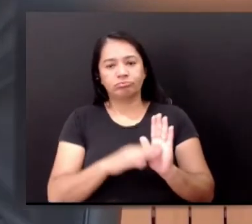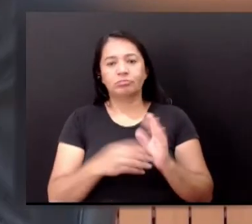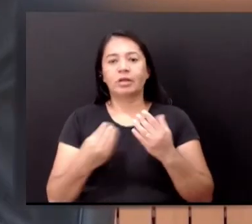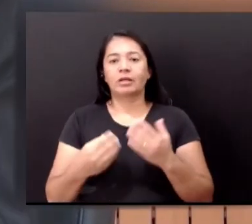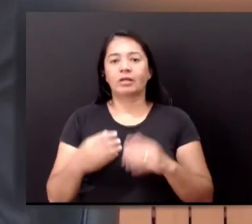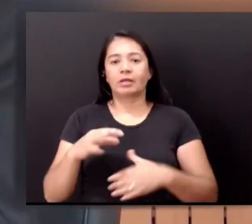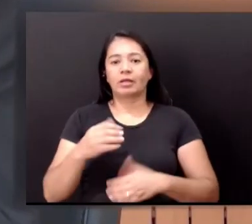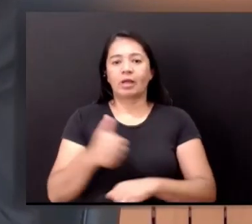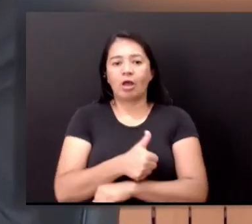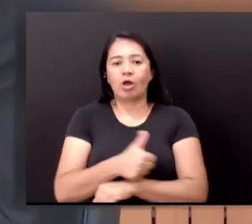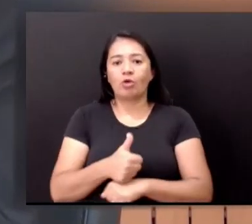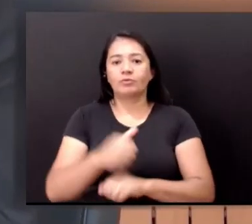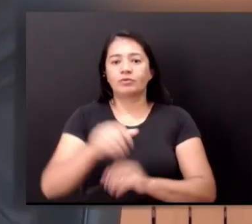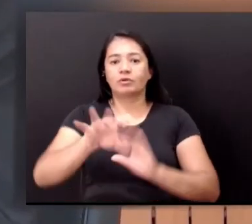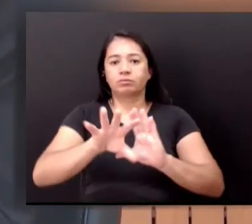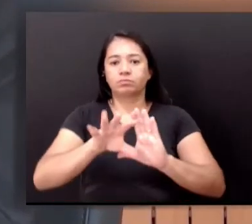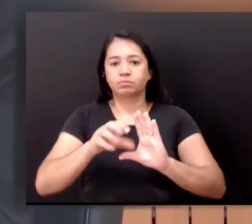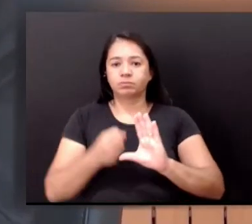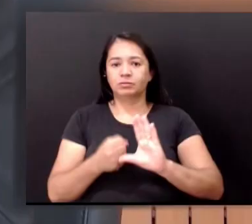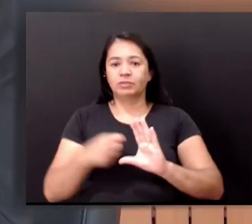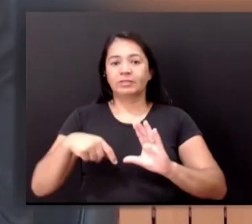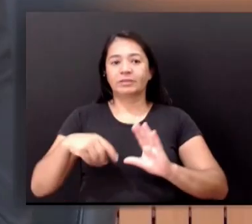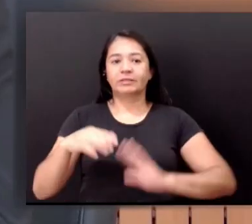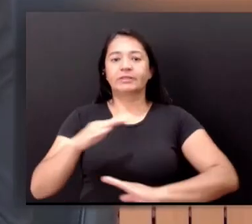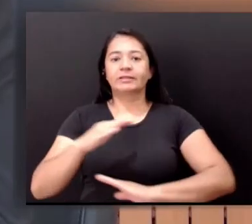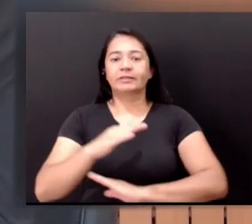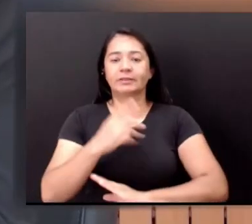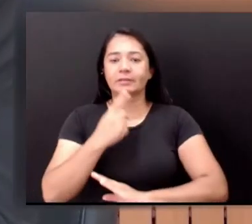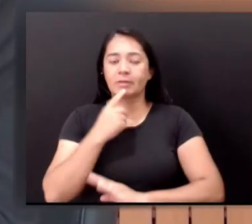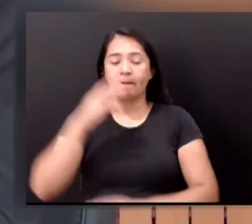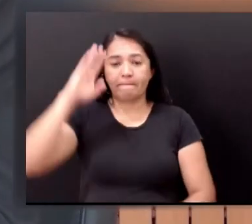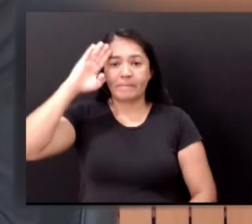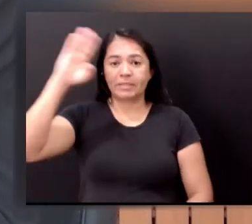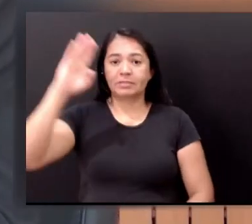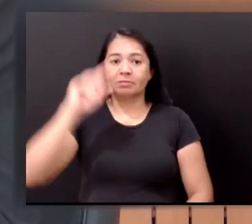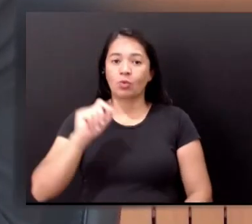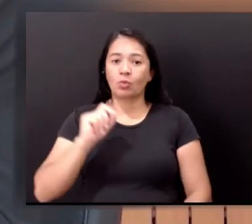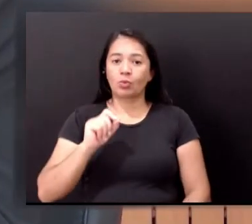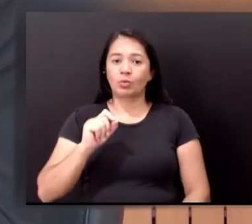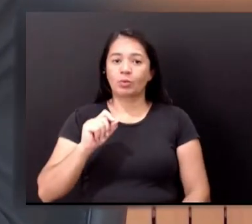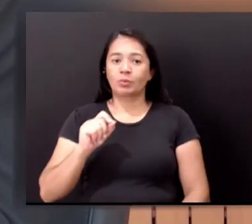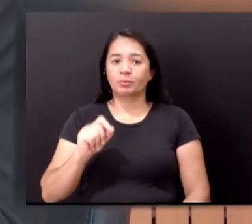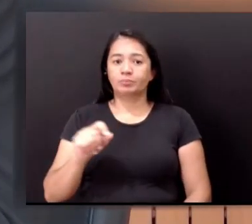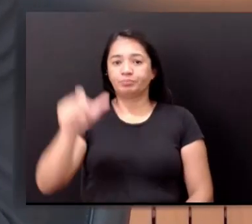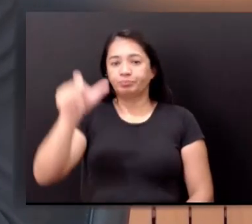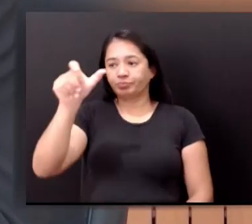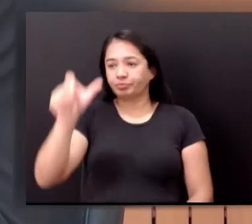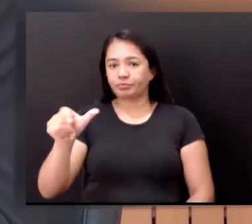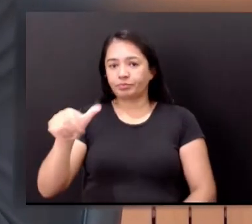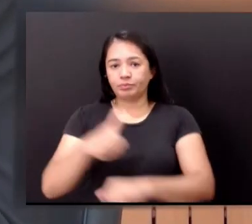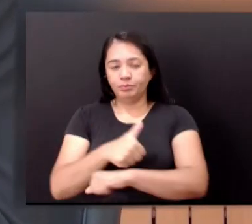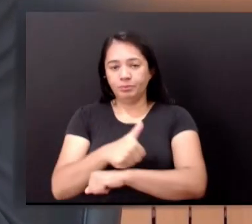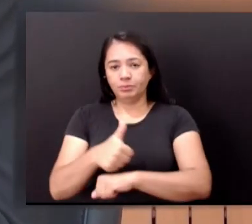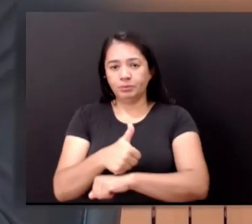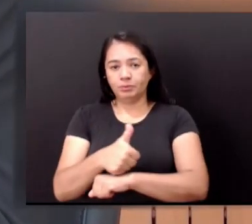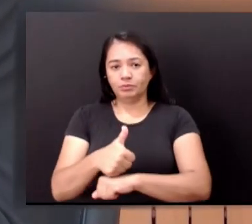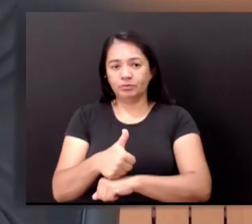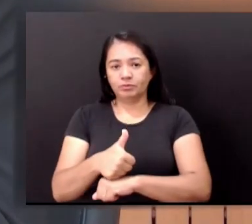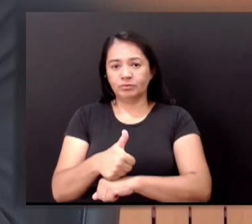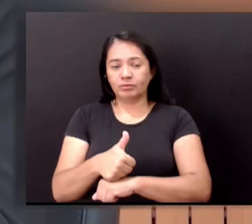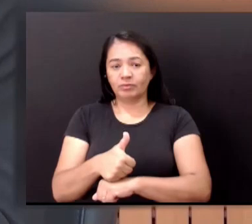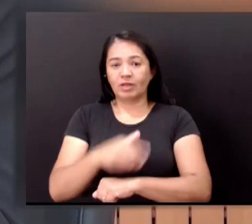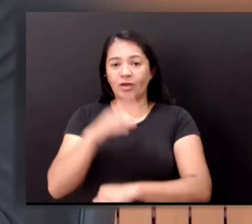Câmara Municipal. A principal delas é que esse ouvidor seja funcionário de